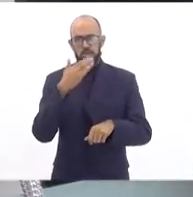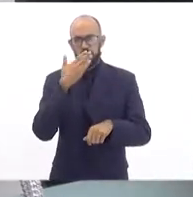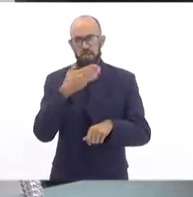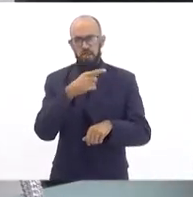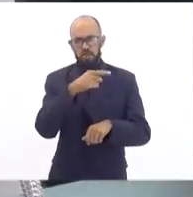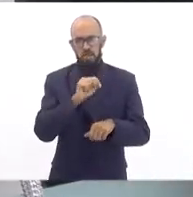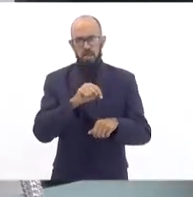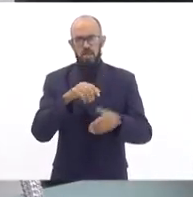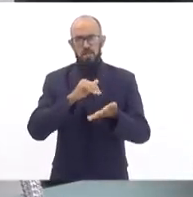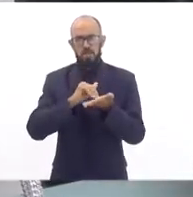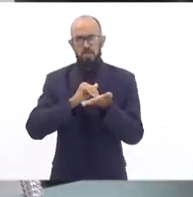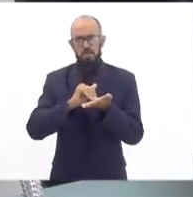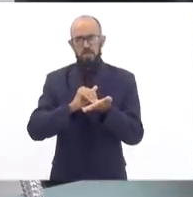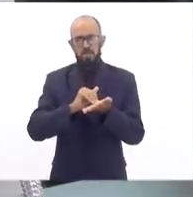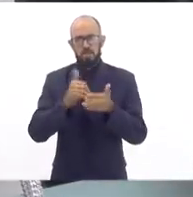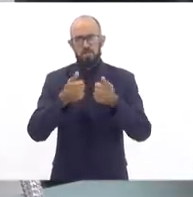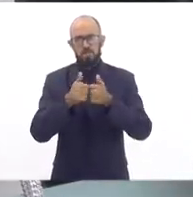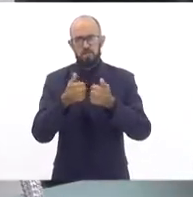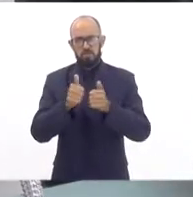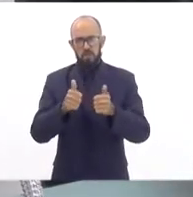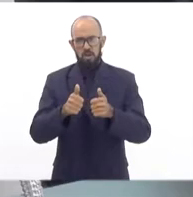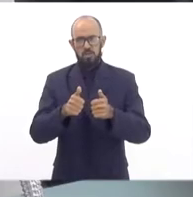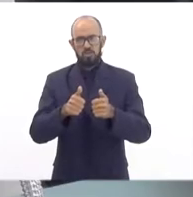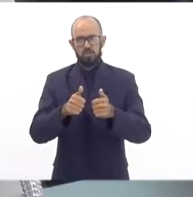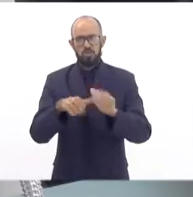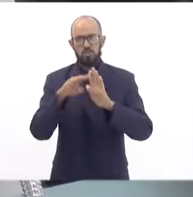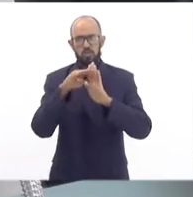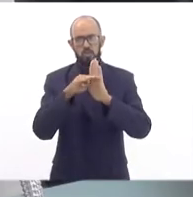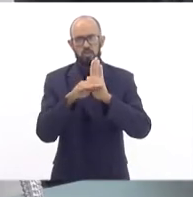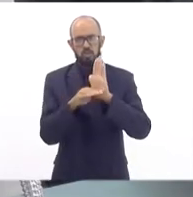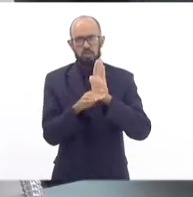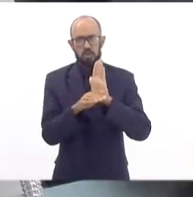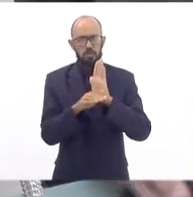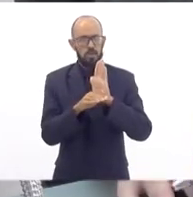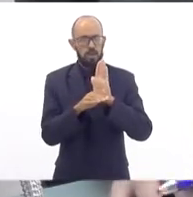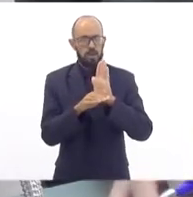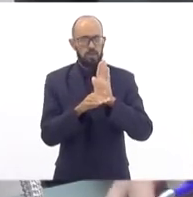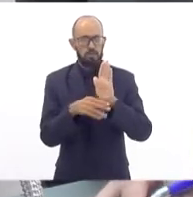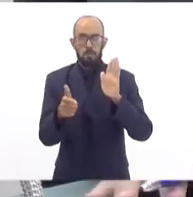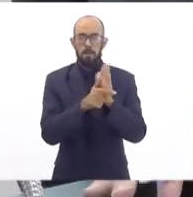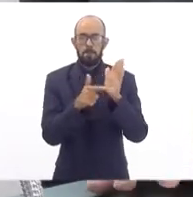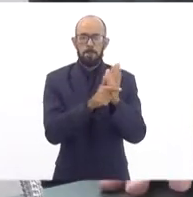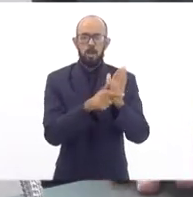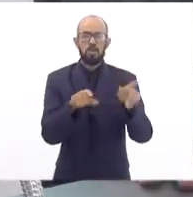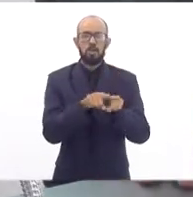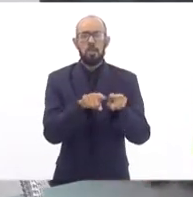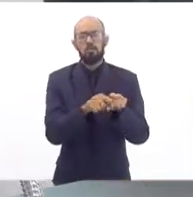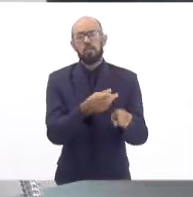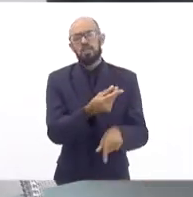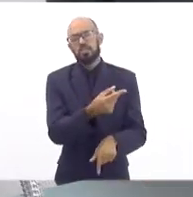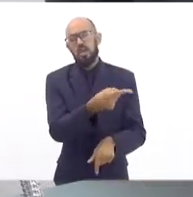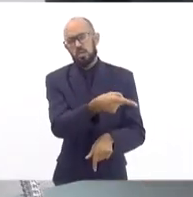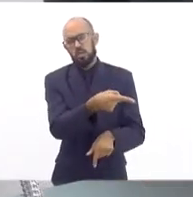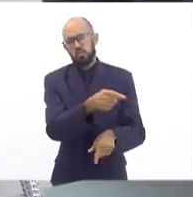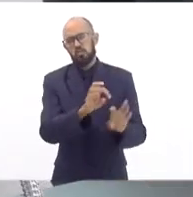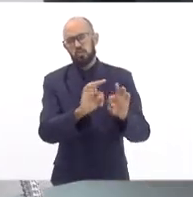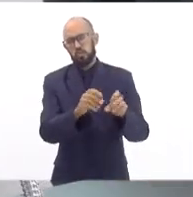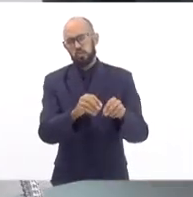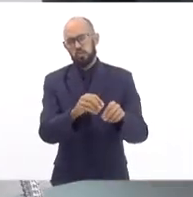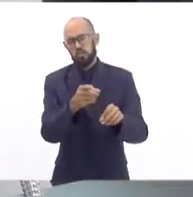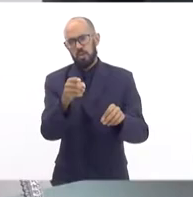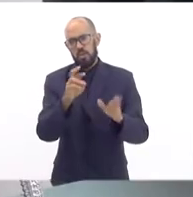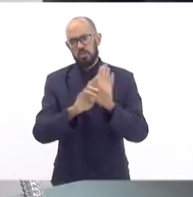à Secretaria de Transporte um cronograma físico e financeiro de todas essas melhorias que foram colocadas aqui